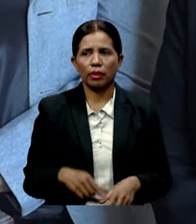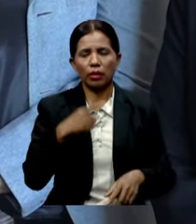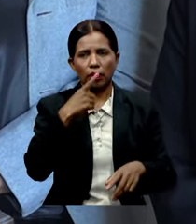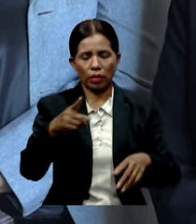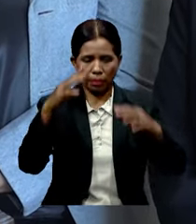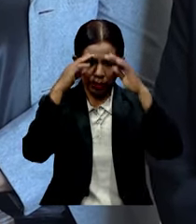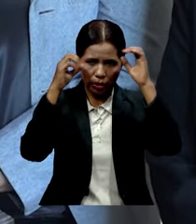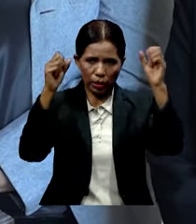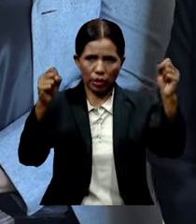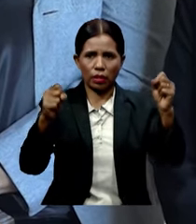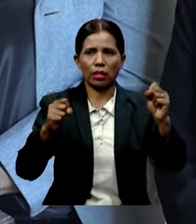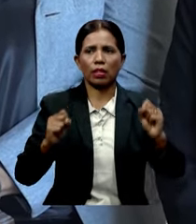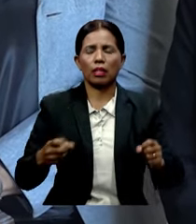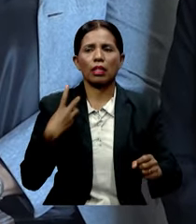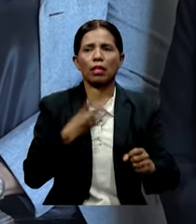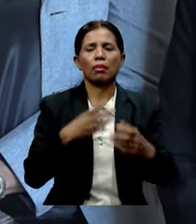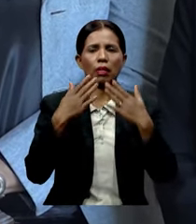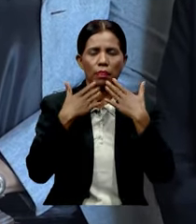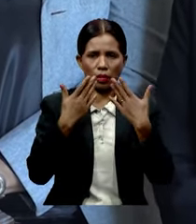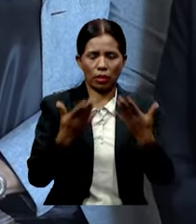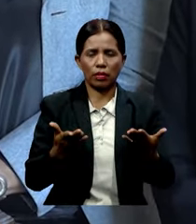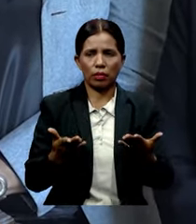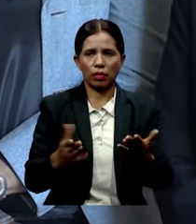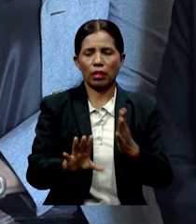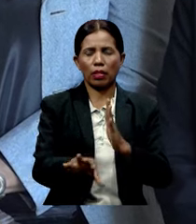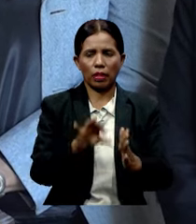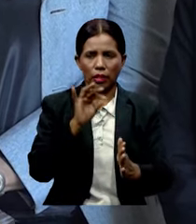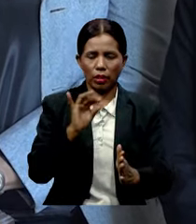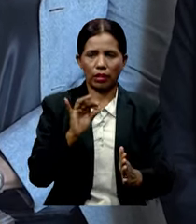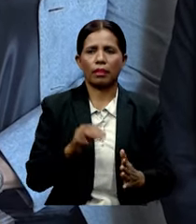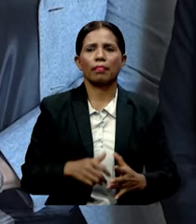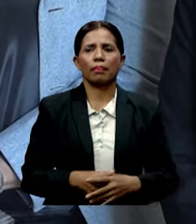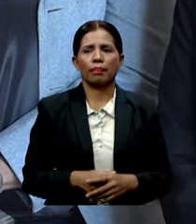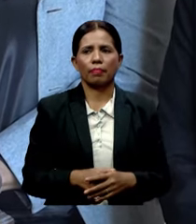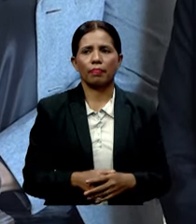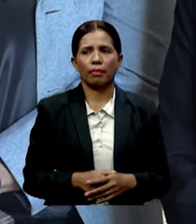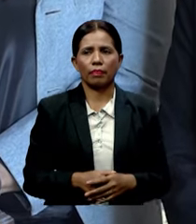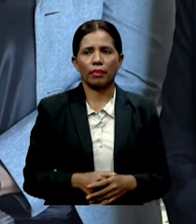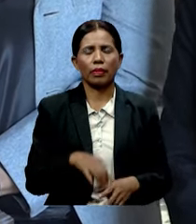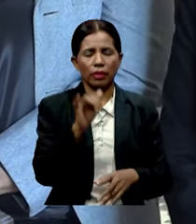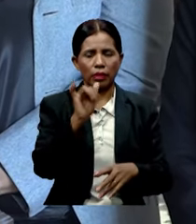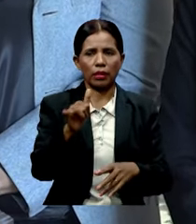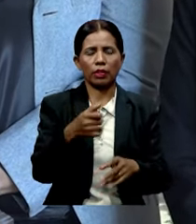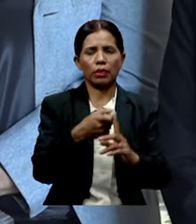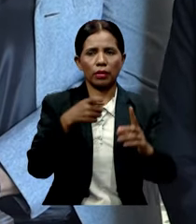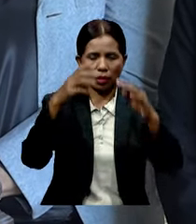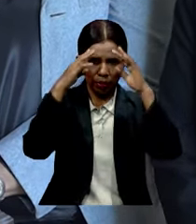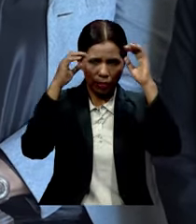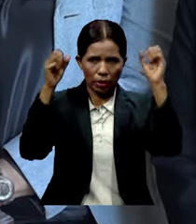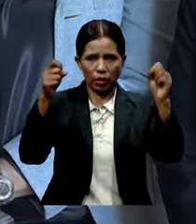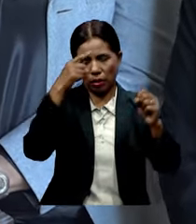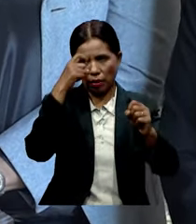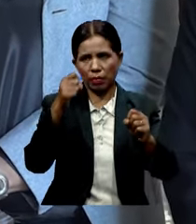Presidente da República e a me agradecer a Tebes, retan Aceitação, o seu silêncio, presidente da República,